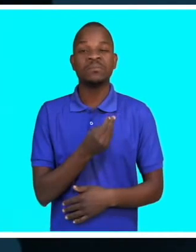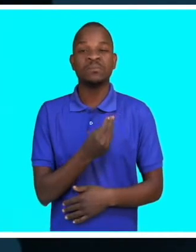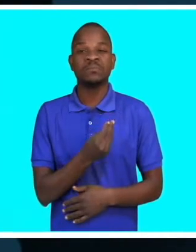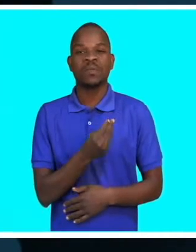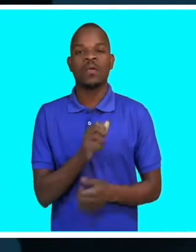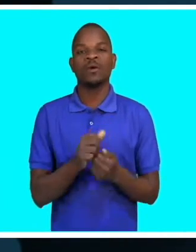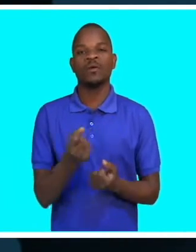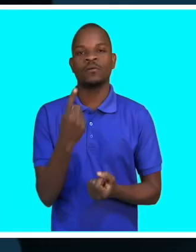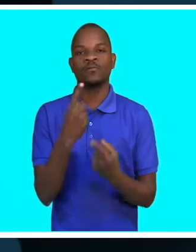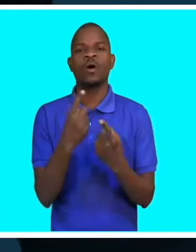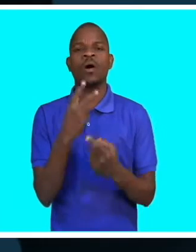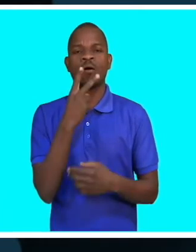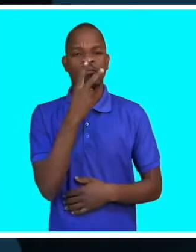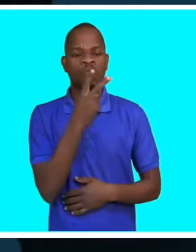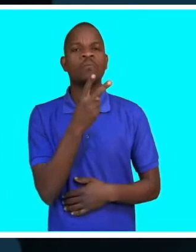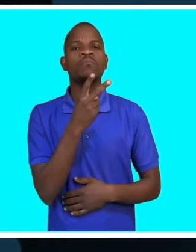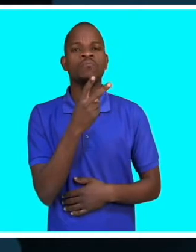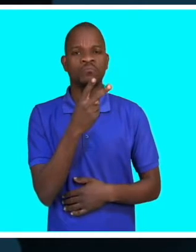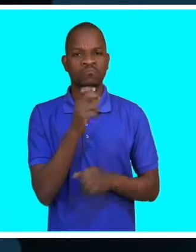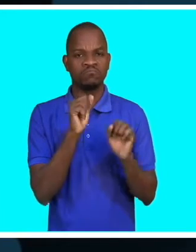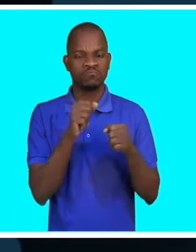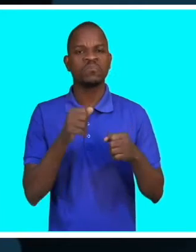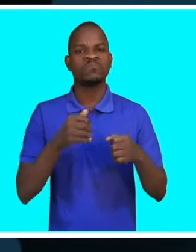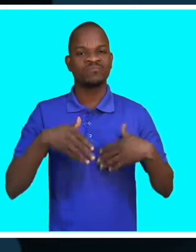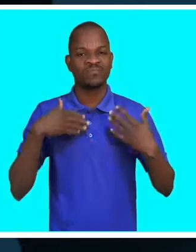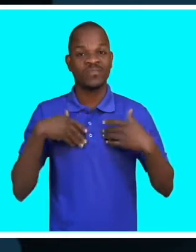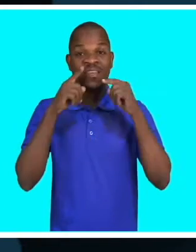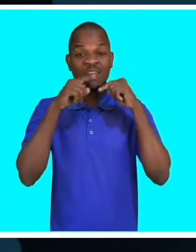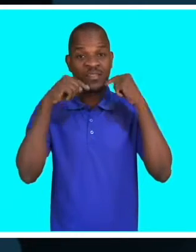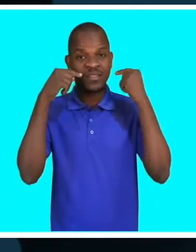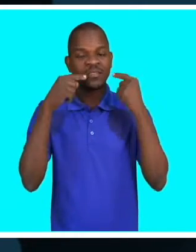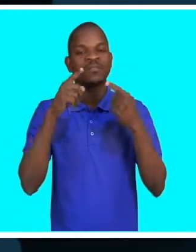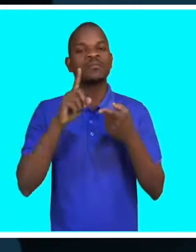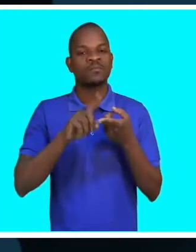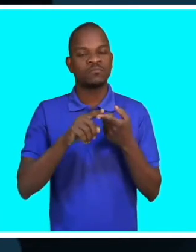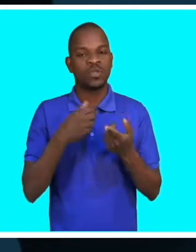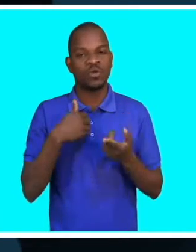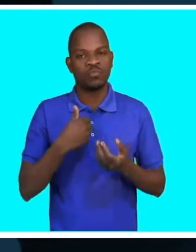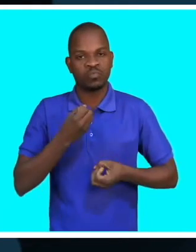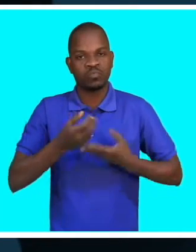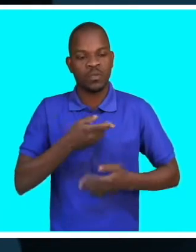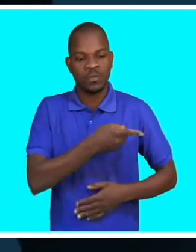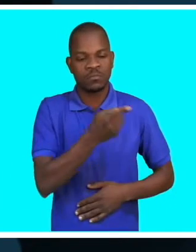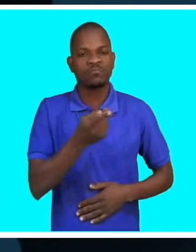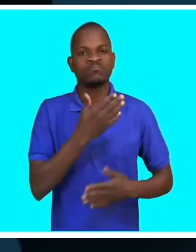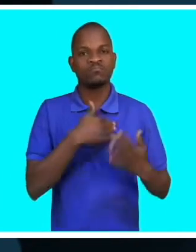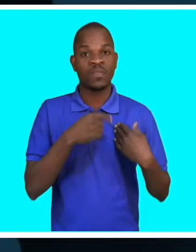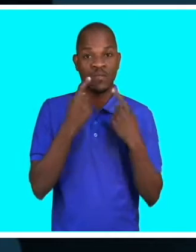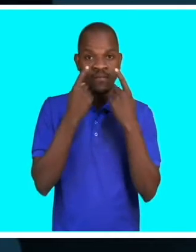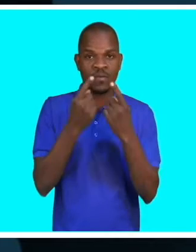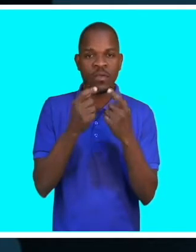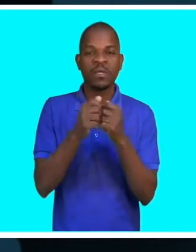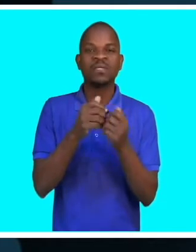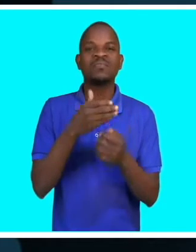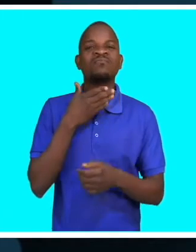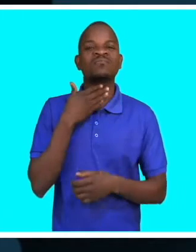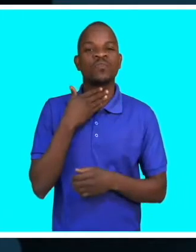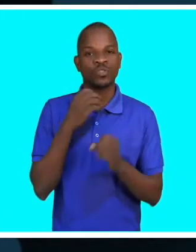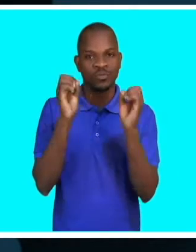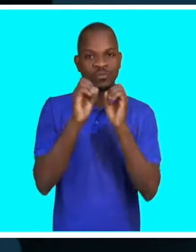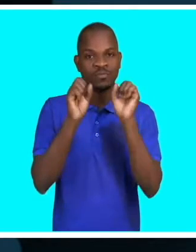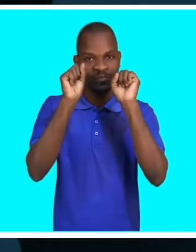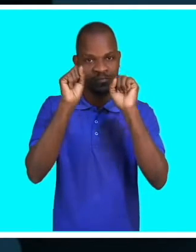no início sentiram medo, tem outras que acabaram ficando felizes. Então é o que eu digo, elas também precisam ver. Não